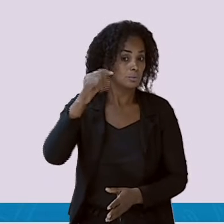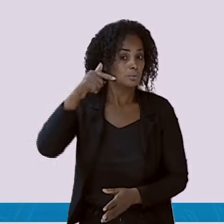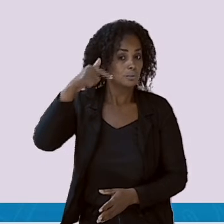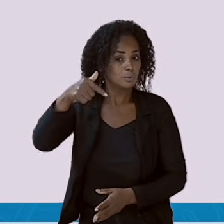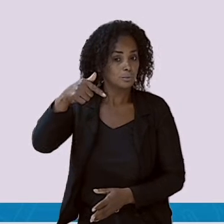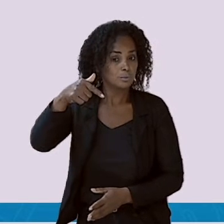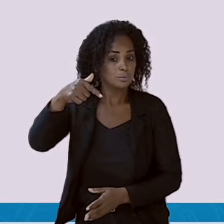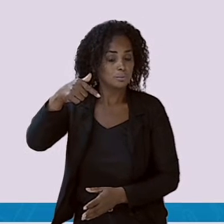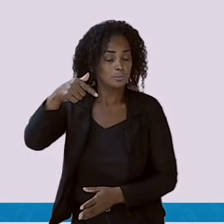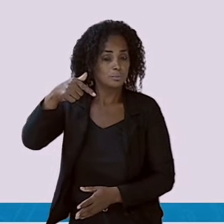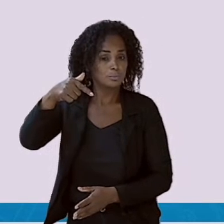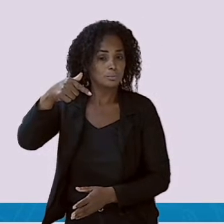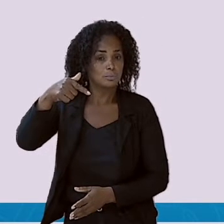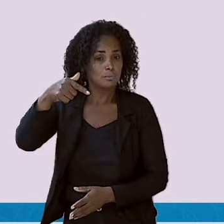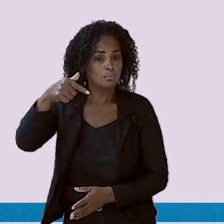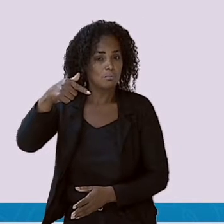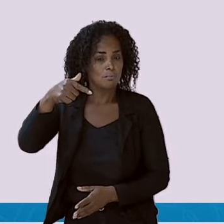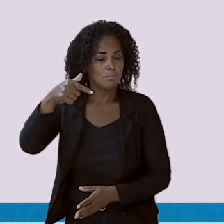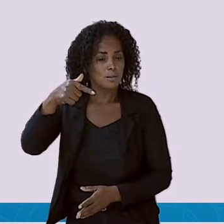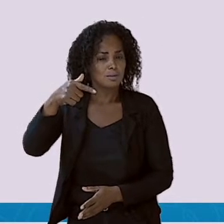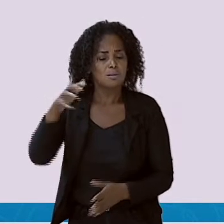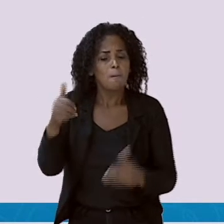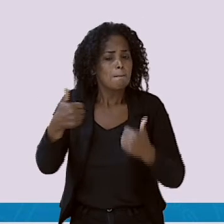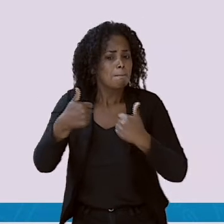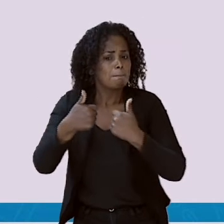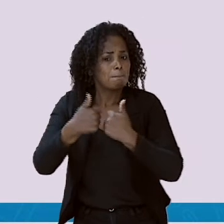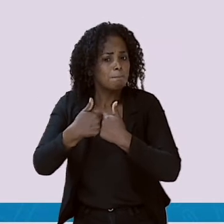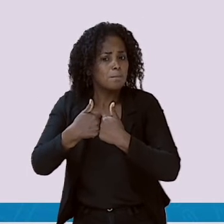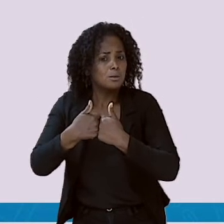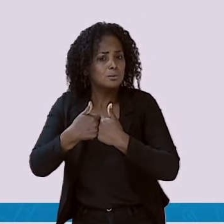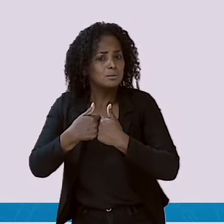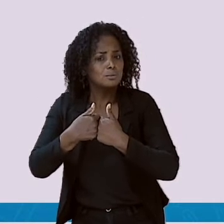507. Tá vendo? Então, você chegou próximo.